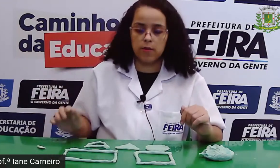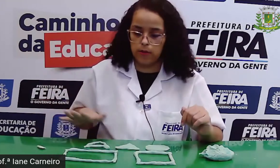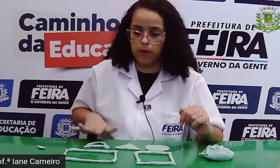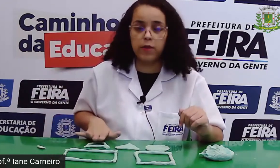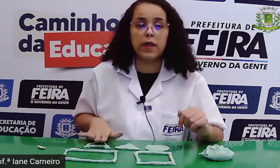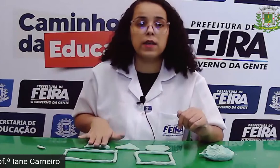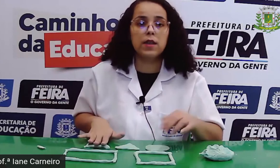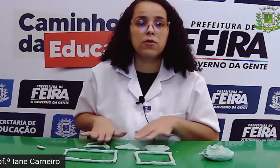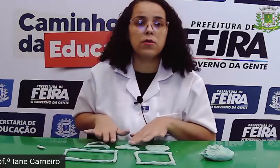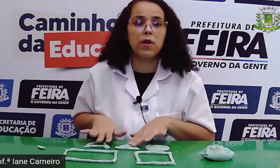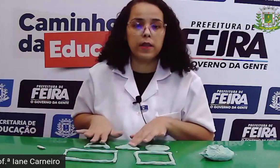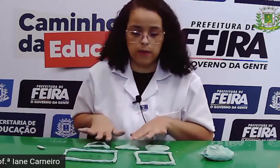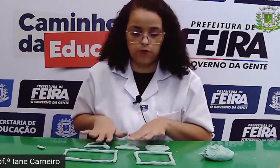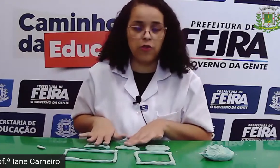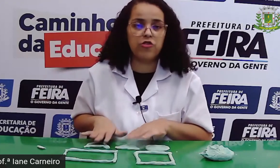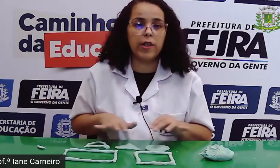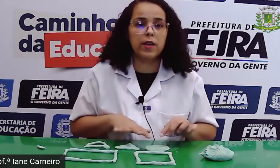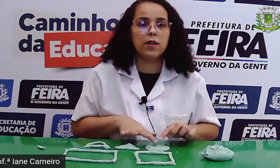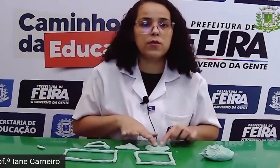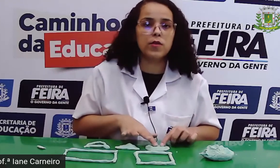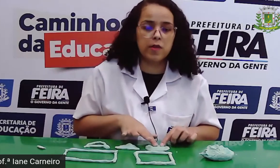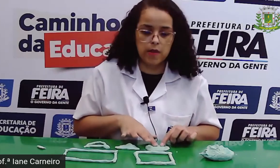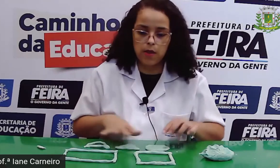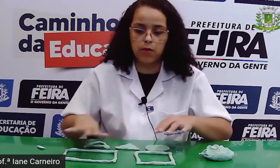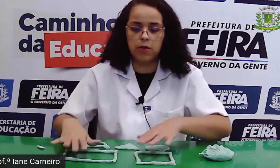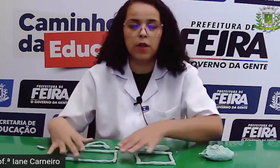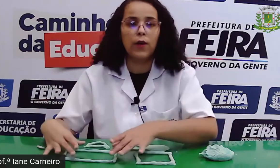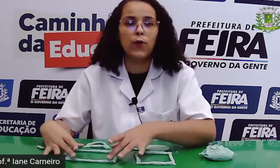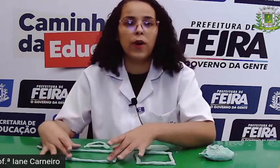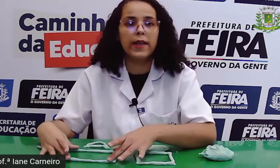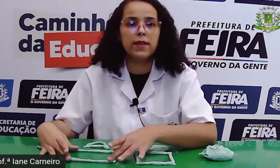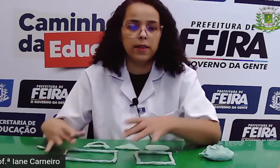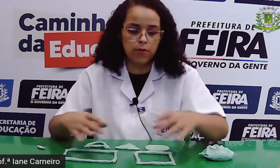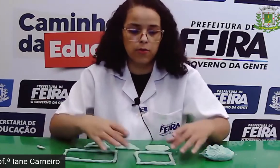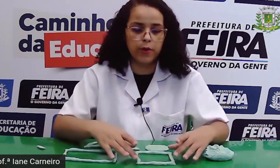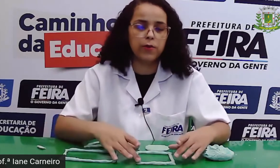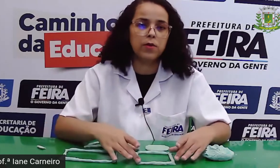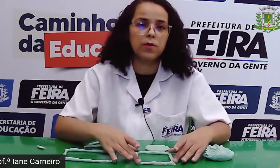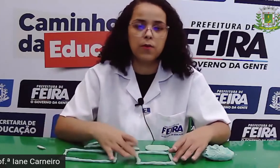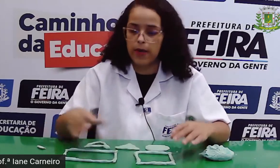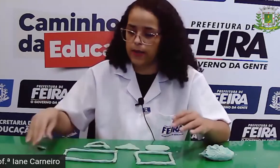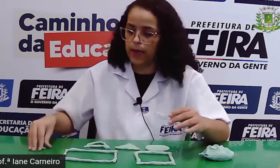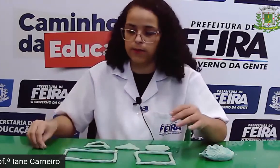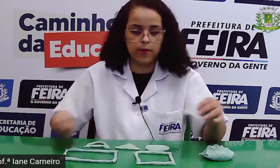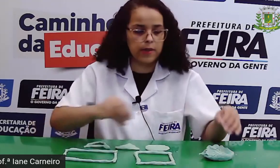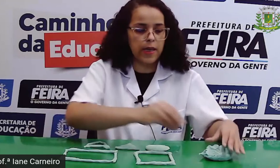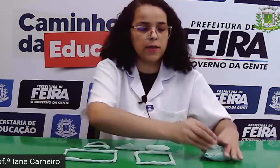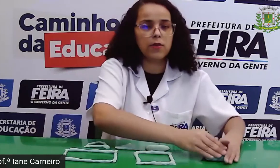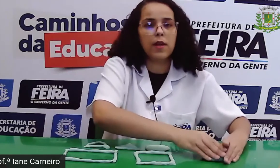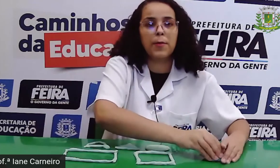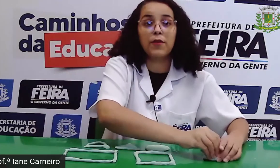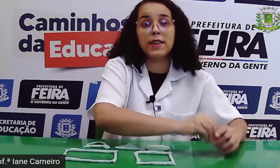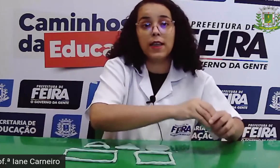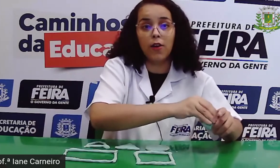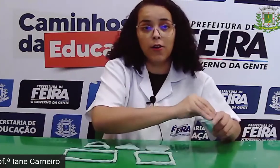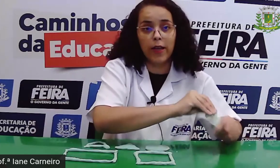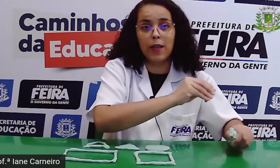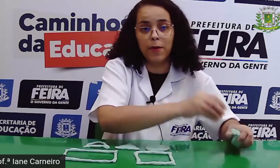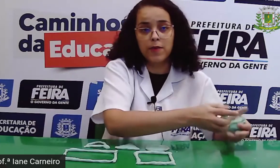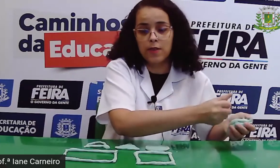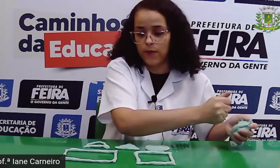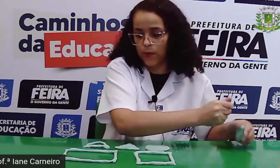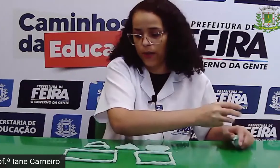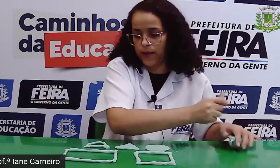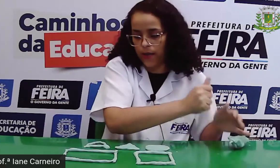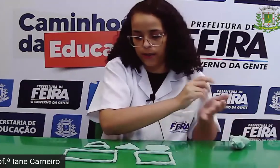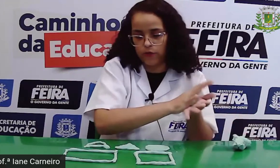O retângulo. Então, o triângulo, aqui os dois triângulos, o círculo, o retângulo e o quadrado, tá certo? Prova tentar colocar